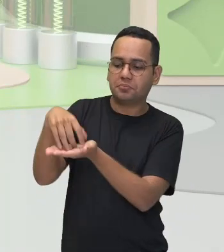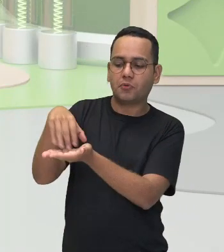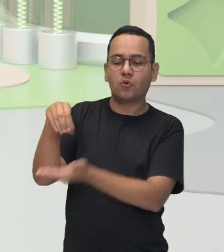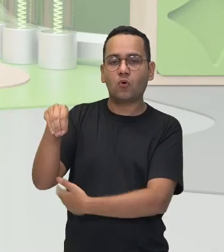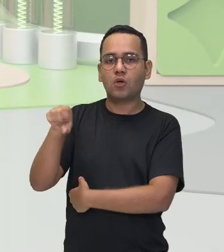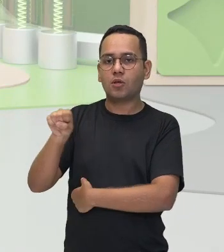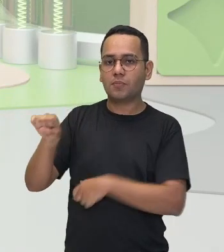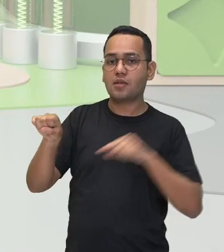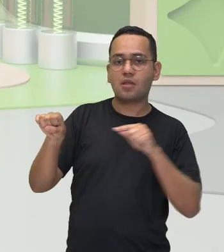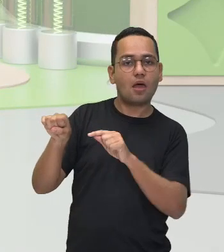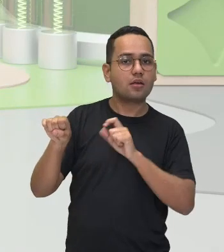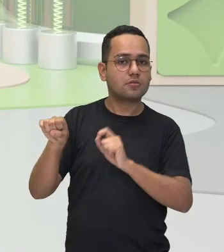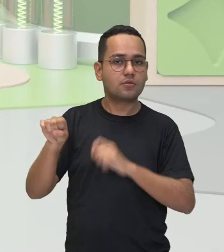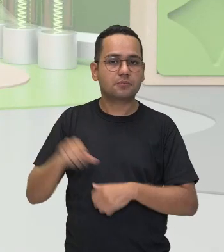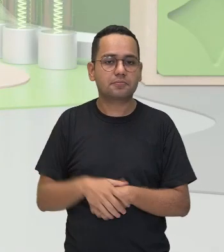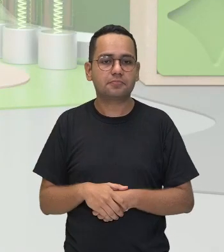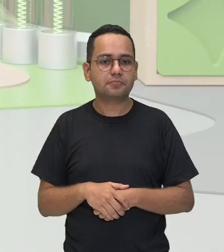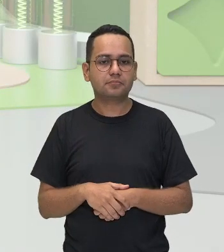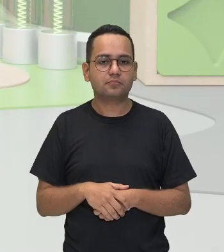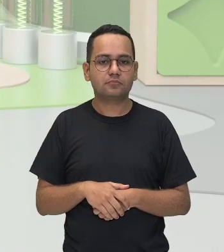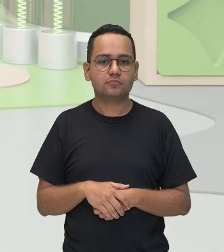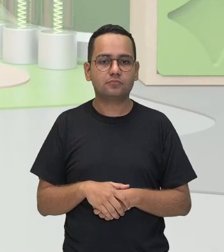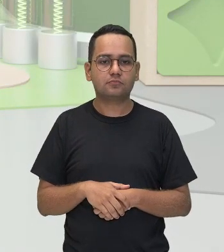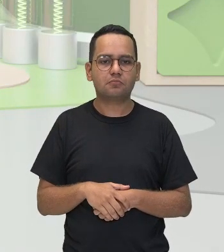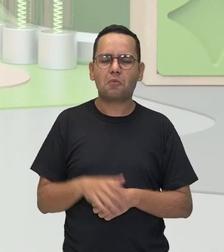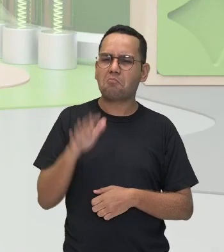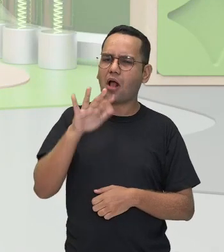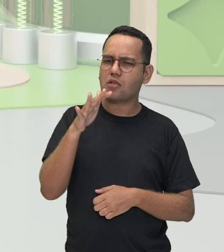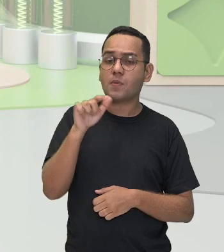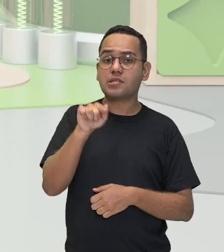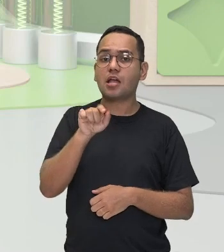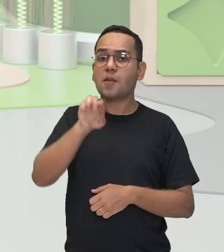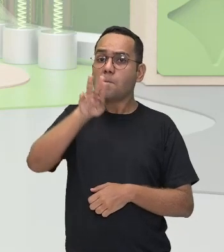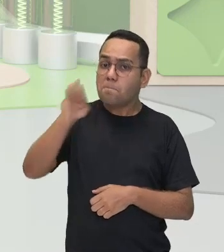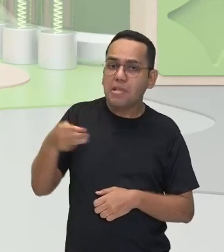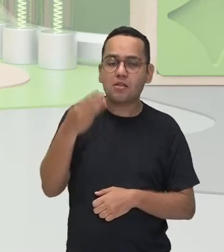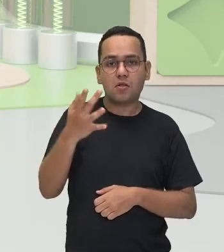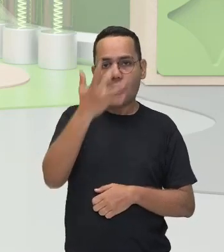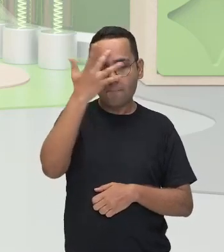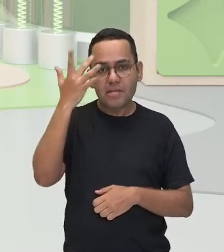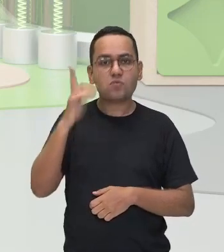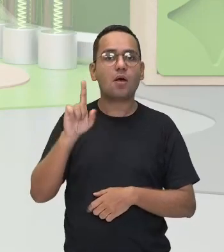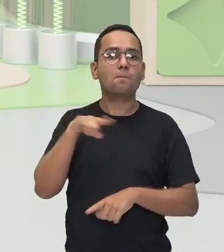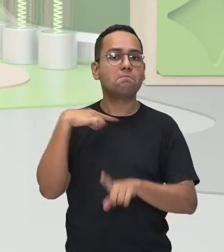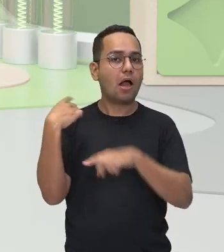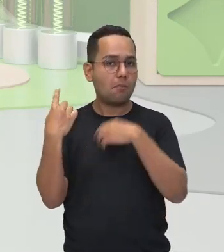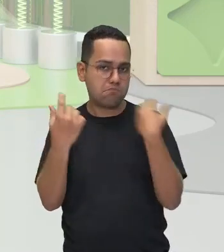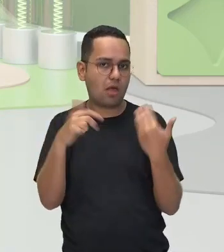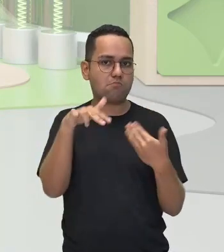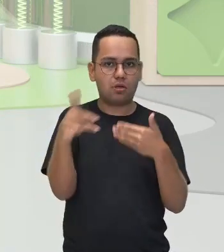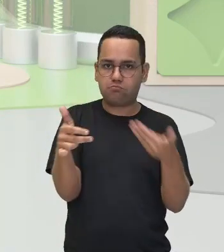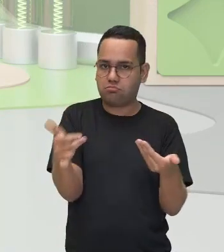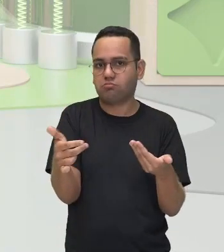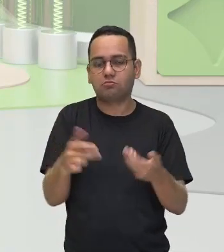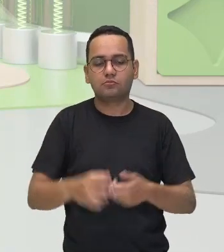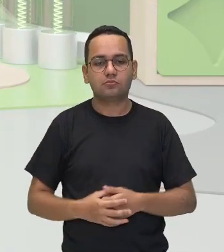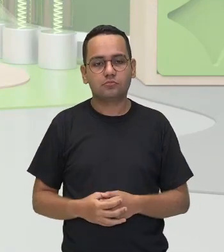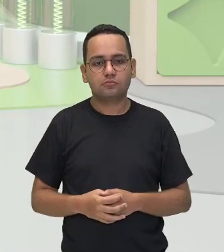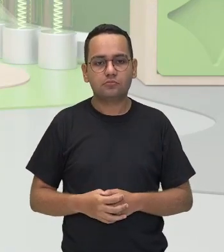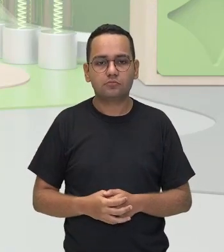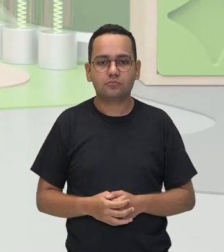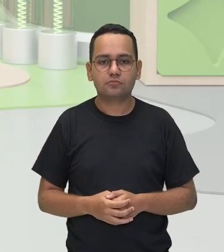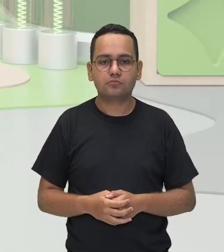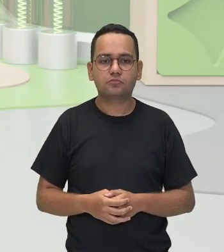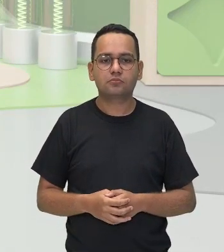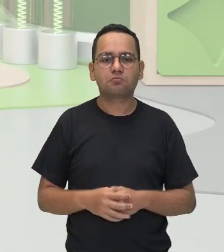Saúde revela que, em média, 7 milhões de pessoas morrem por ano em decorrência